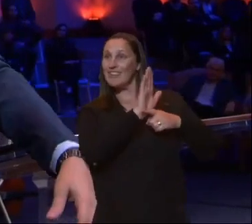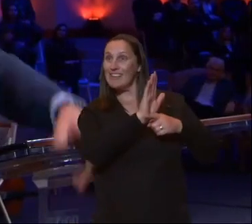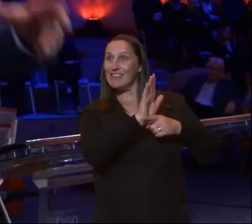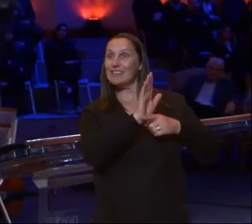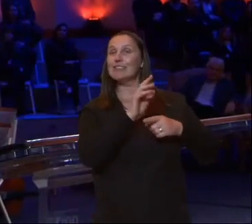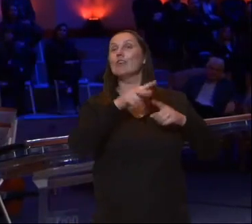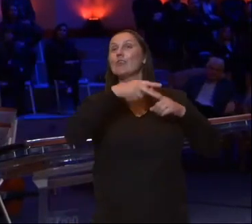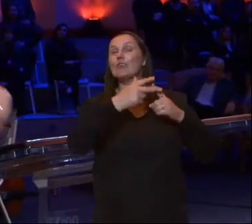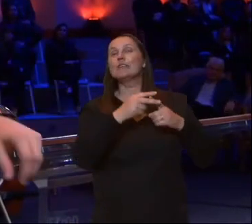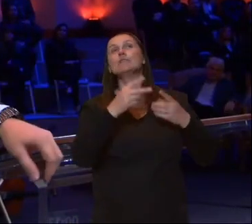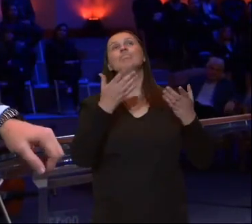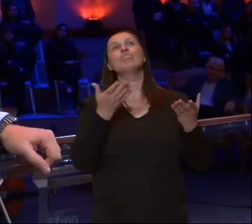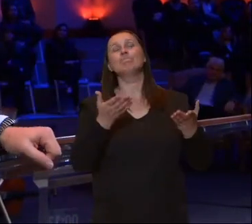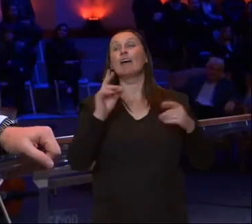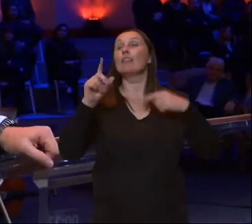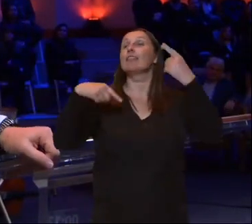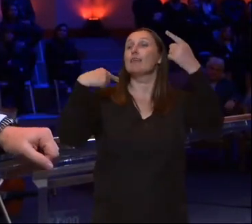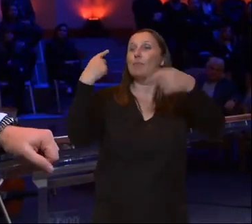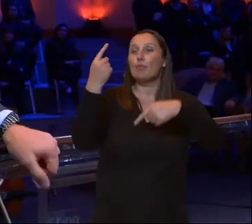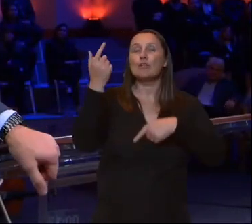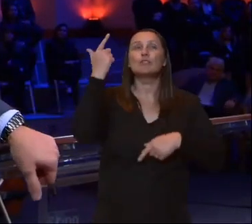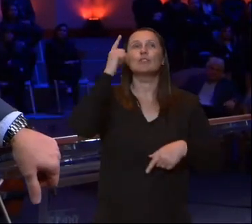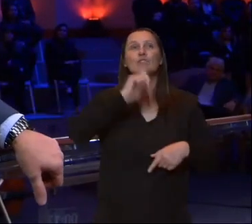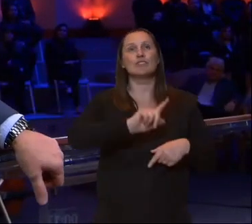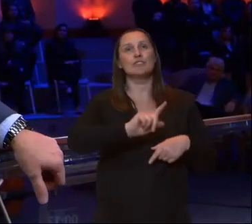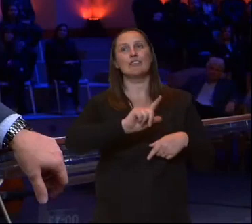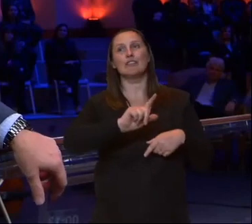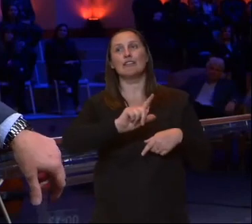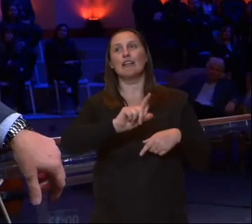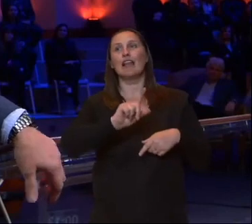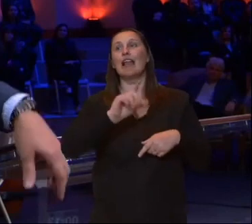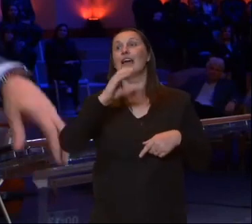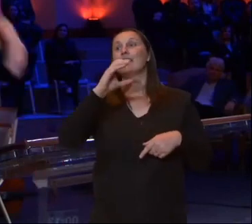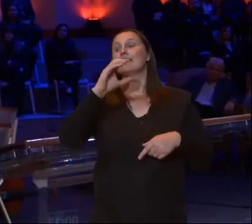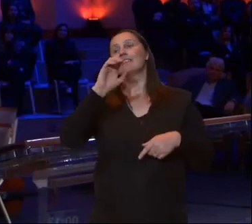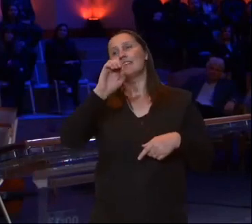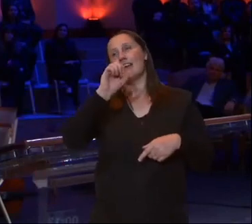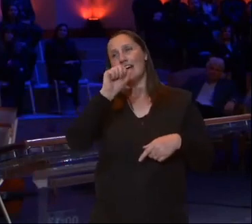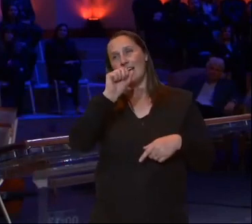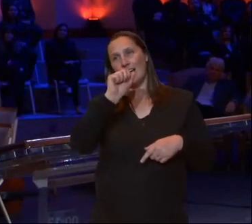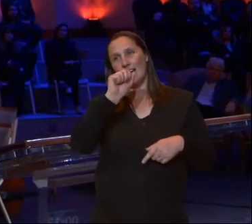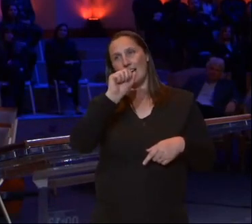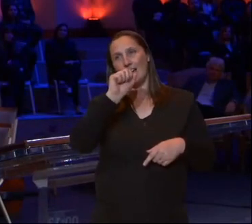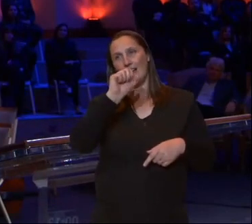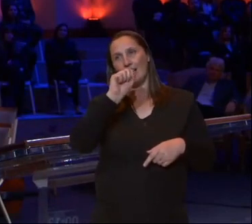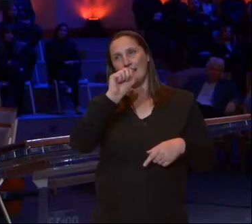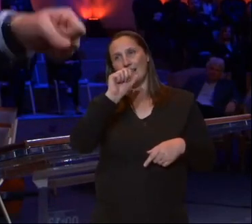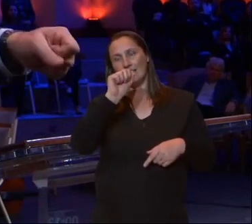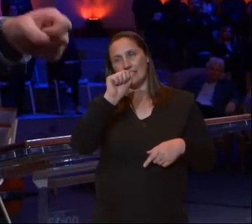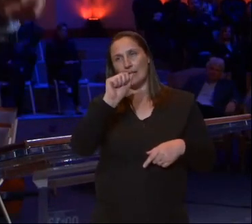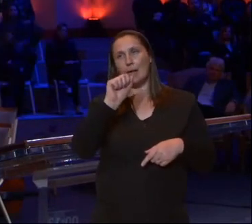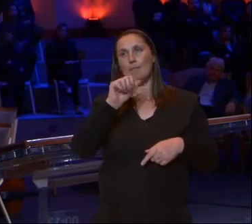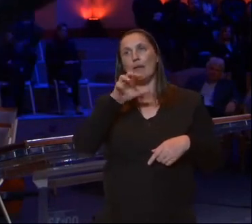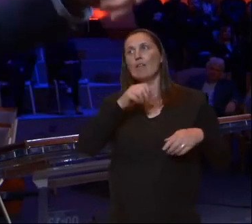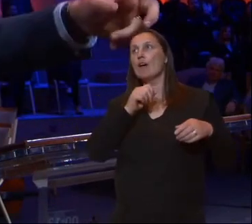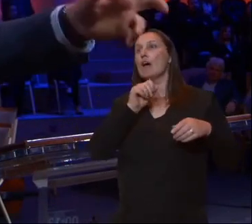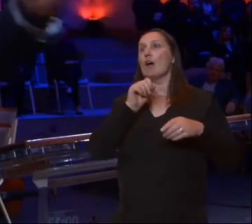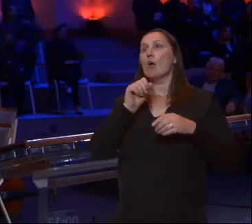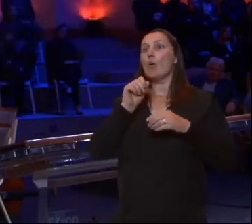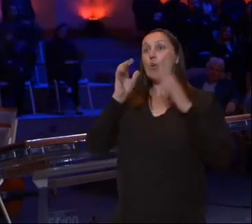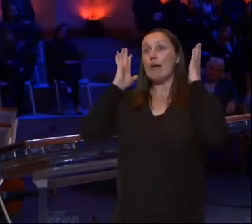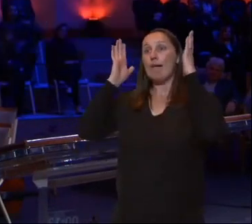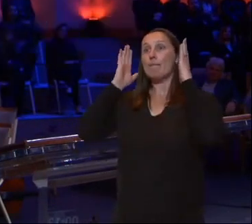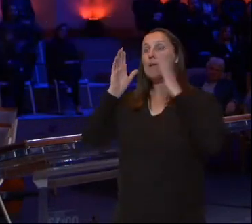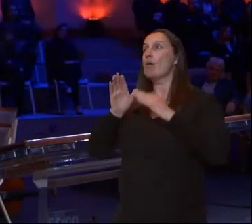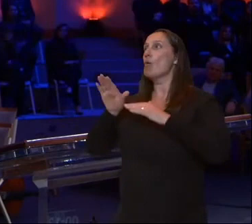depois conseguiu no Ceasa uma parceria, e todo dia ele ia lá, pegava o caminhão, distribuía comida,